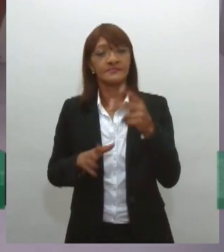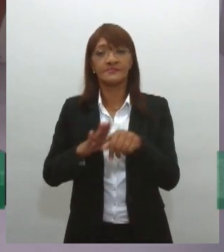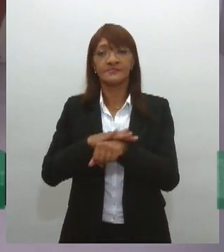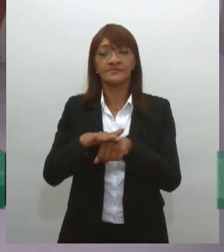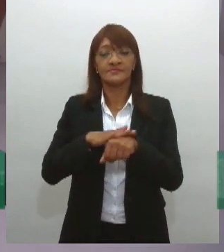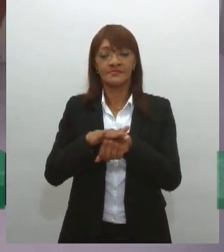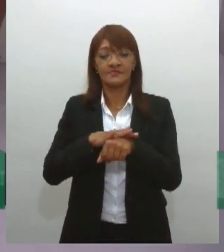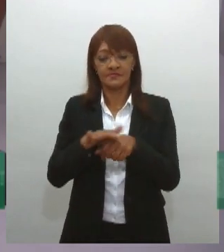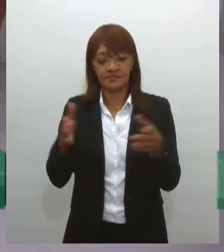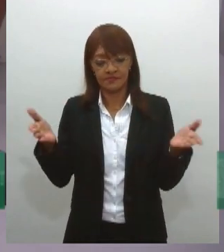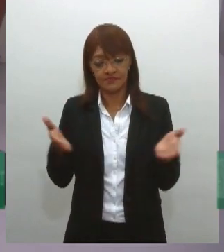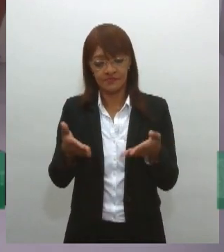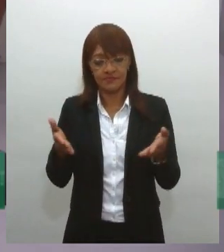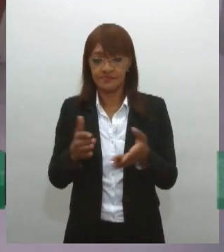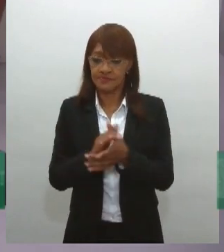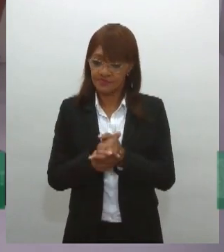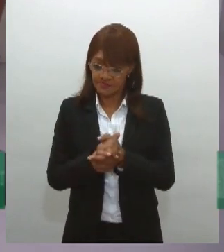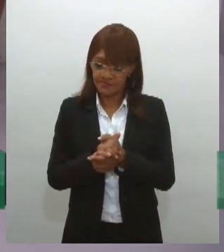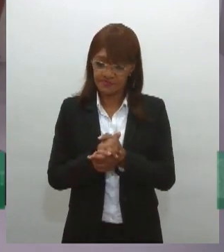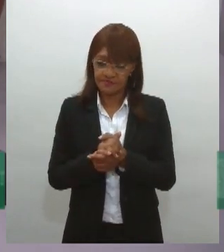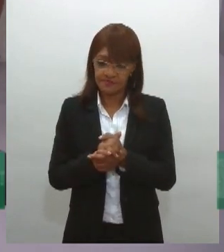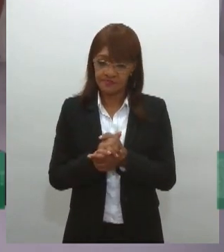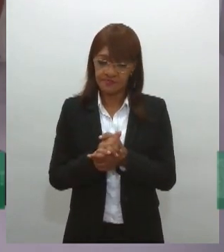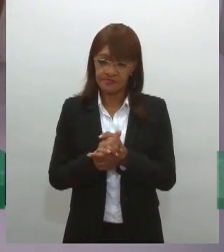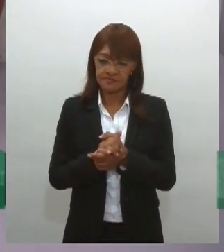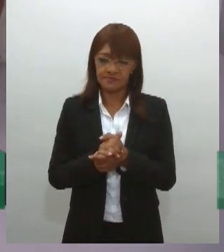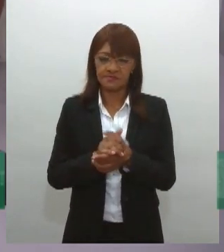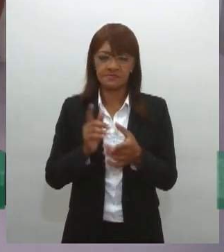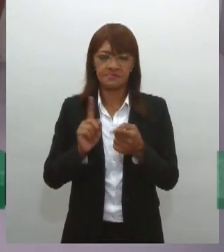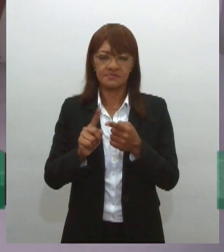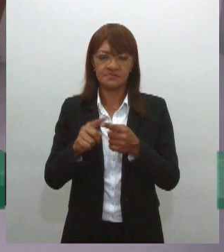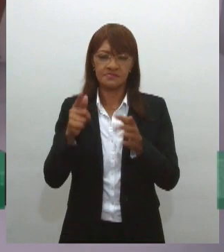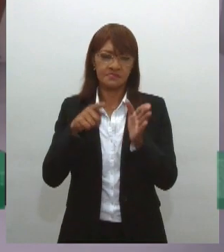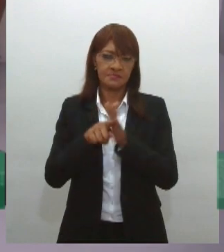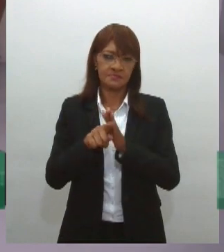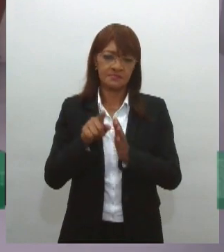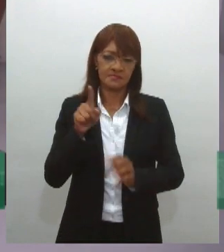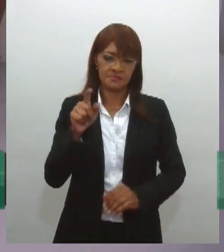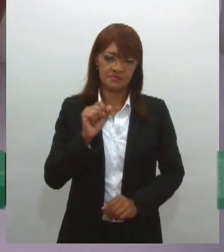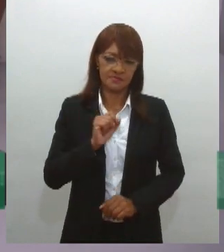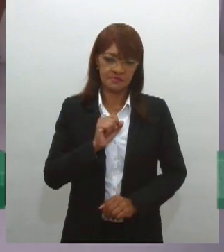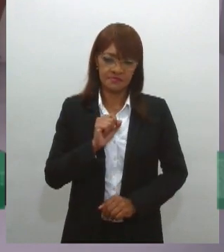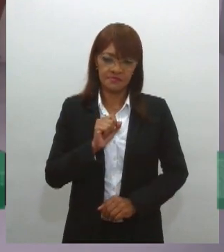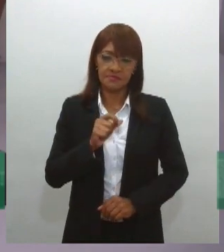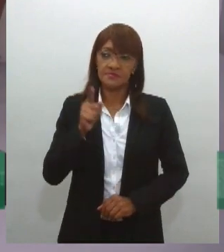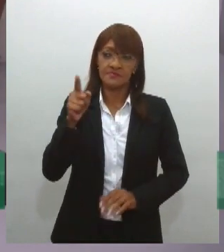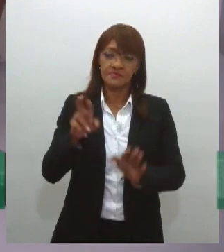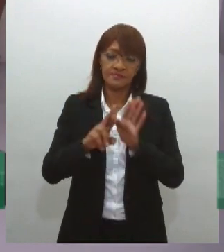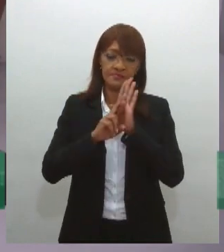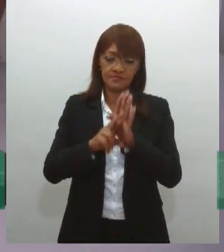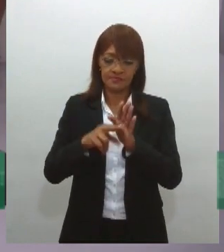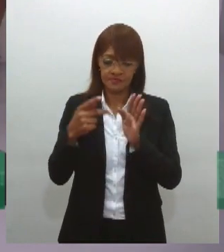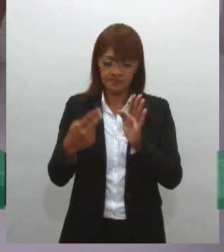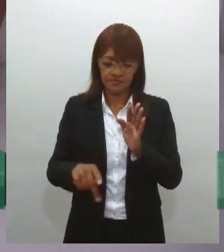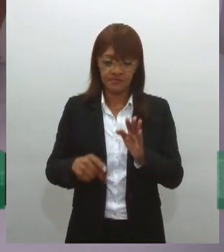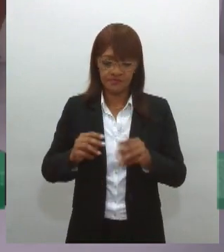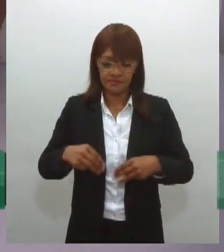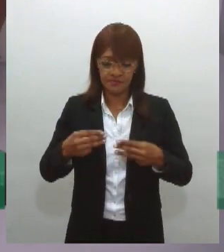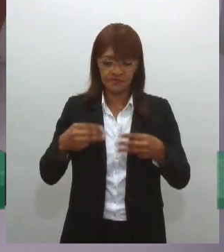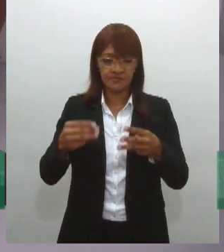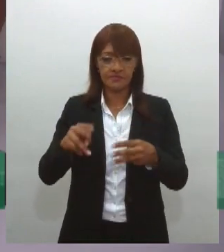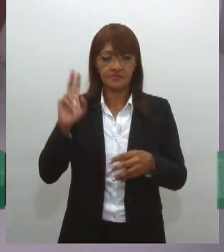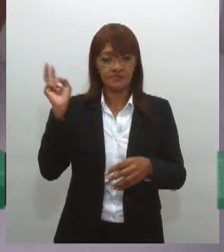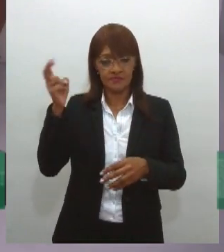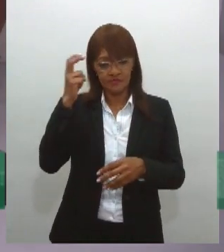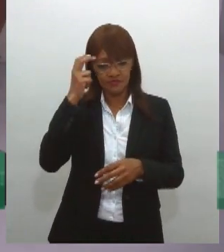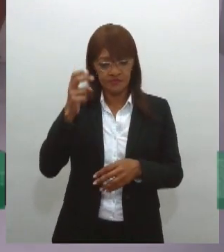eu queria justamente começar te perguntando, Tiane, você representa aqui o Ministério da Cultura em Sergipe. A